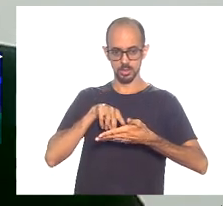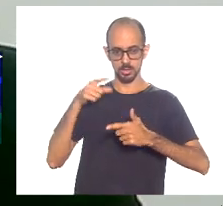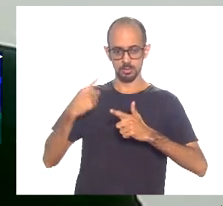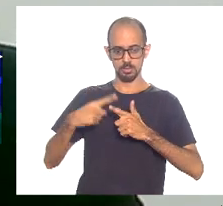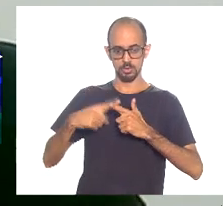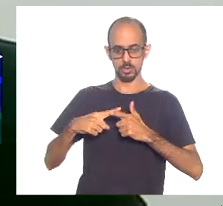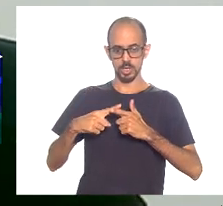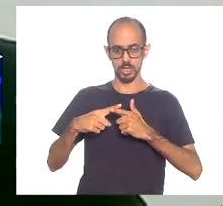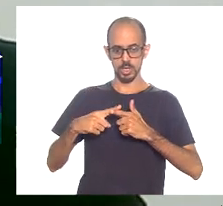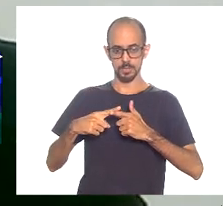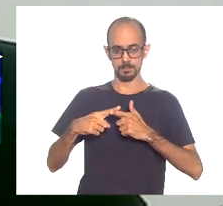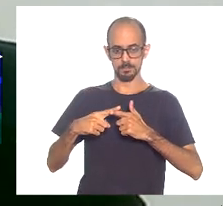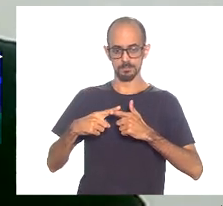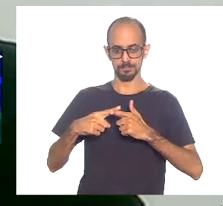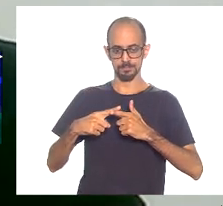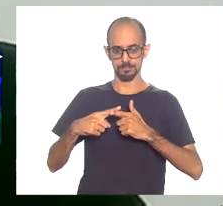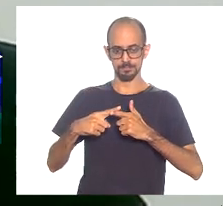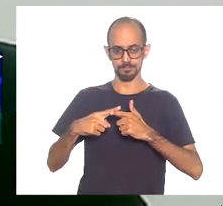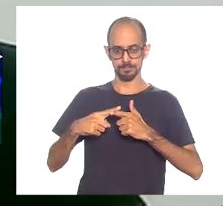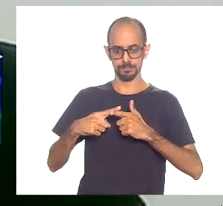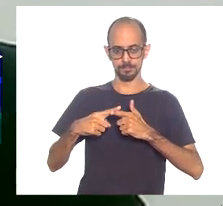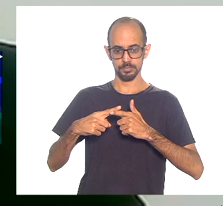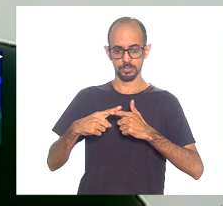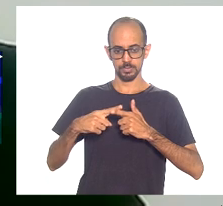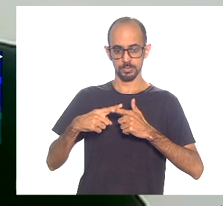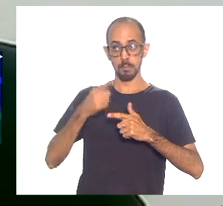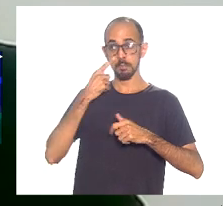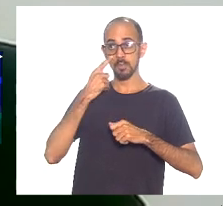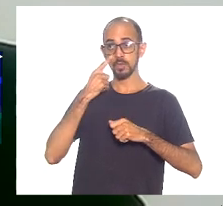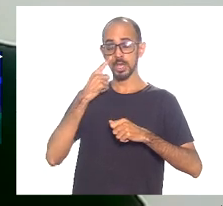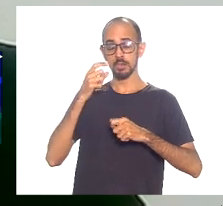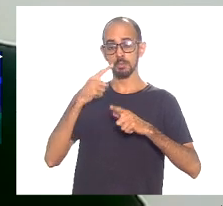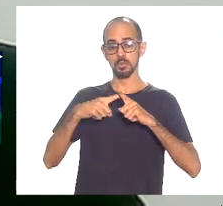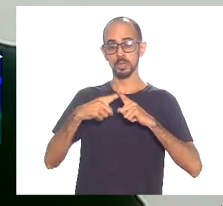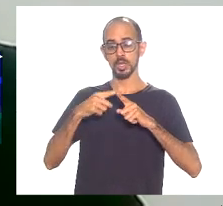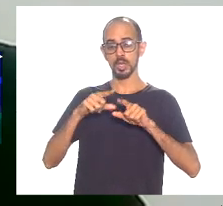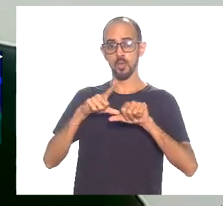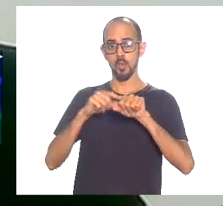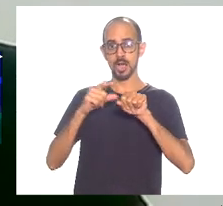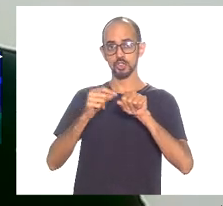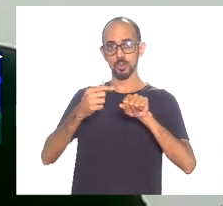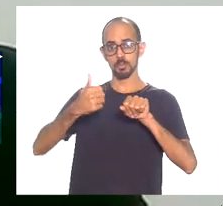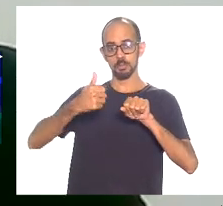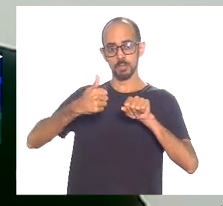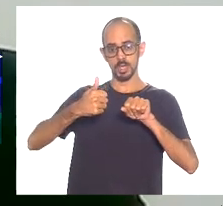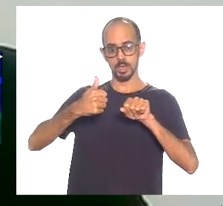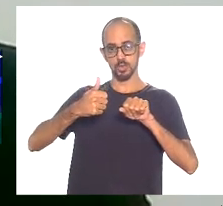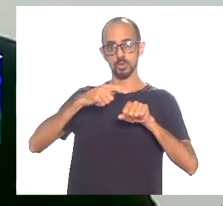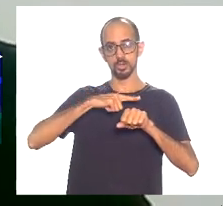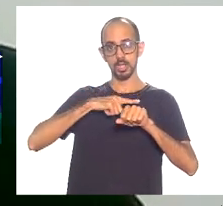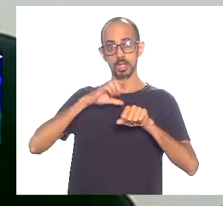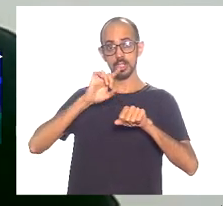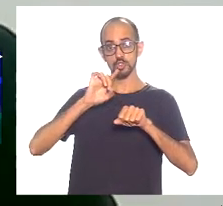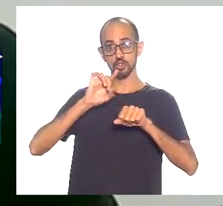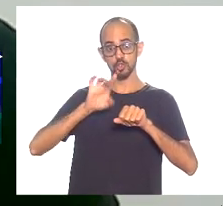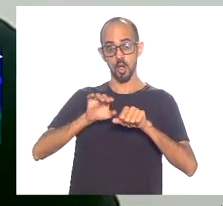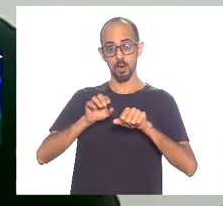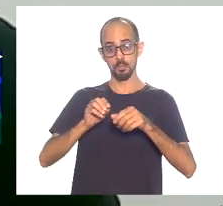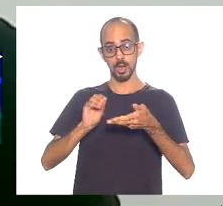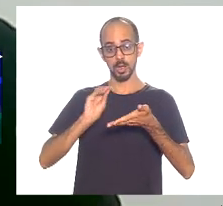ele vê se contempla o artigo primeiro tá claro que é somente para implementar em